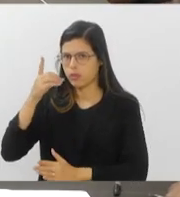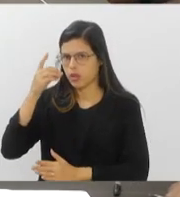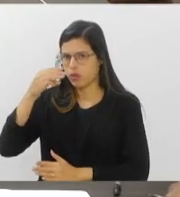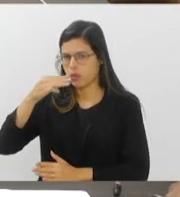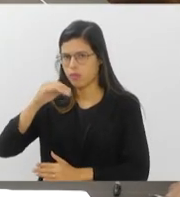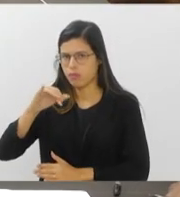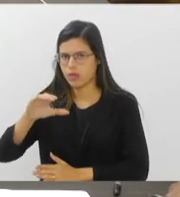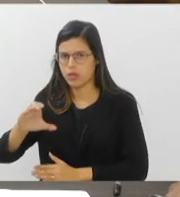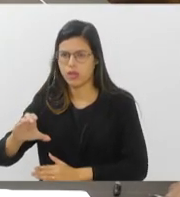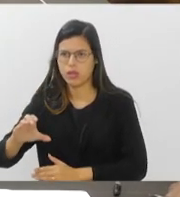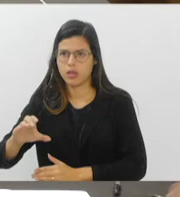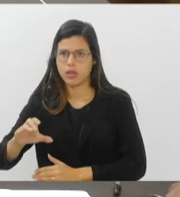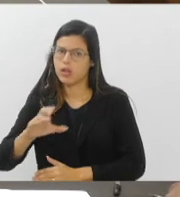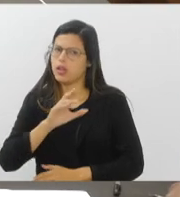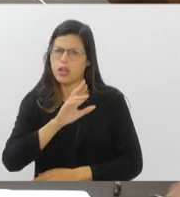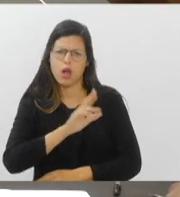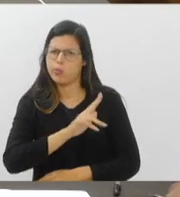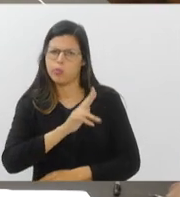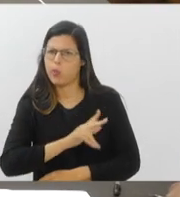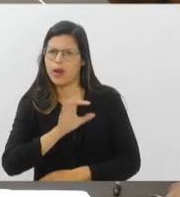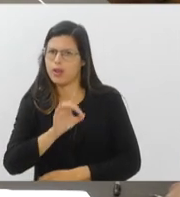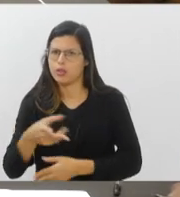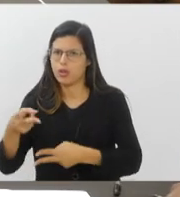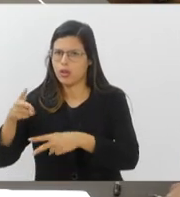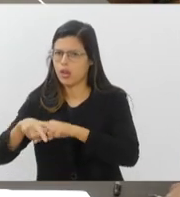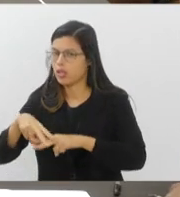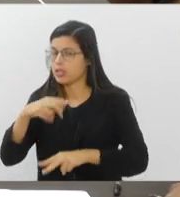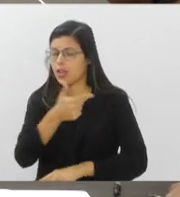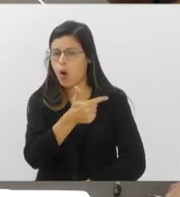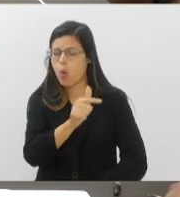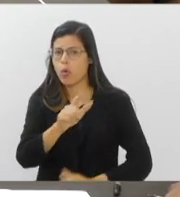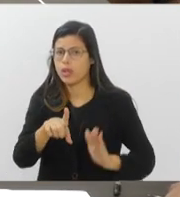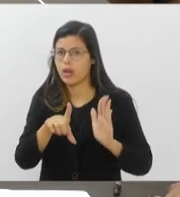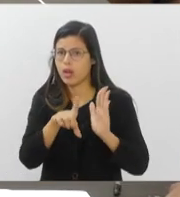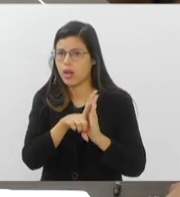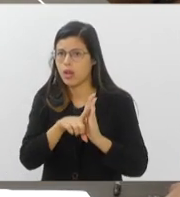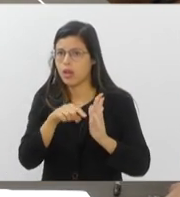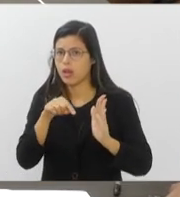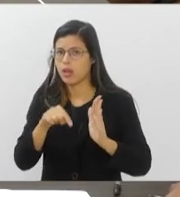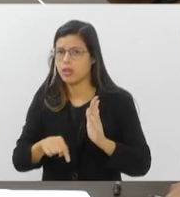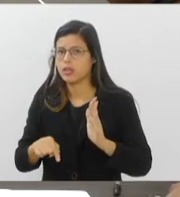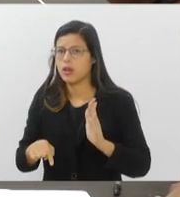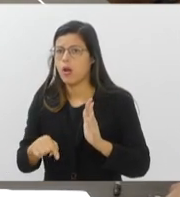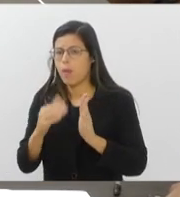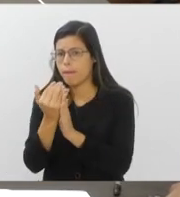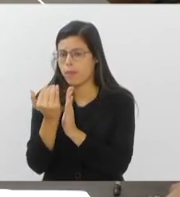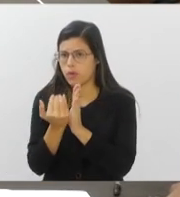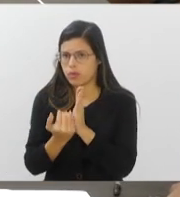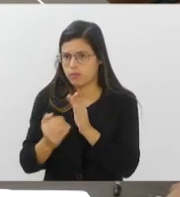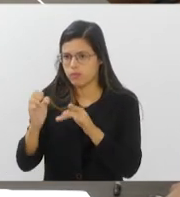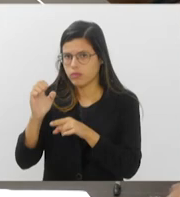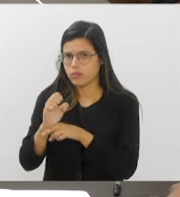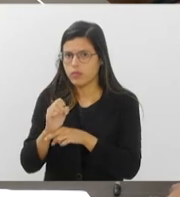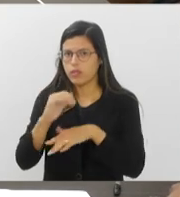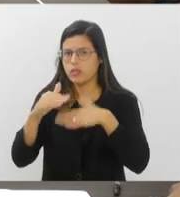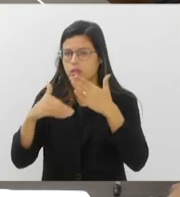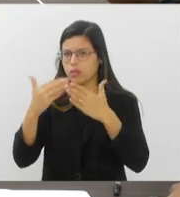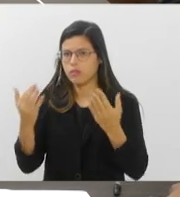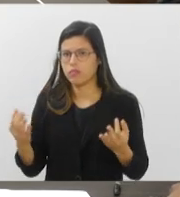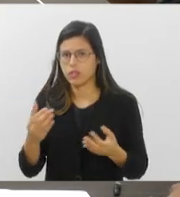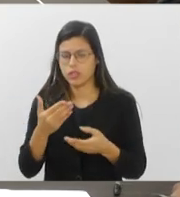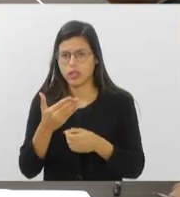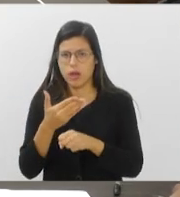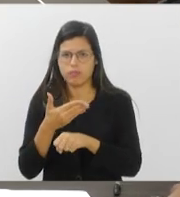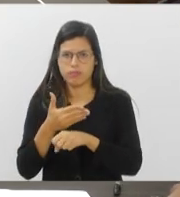Deputado Mink. Não é só a penitenciária, essa é outra lei. Vamos tentar essa aqui resolver. É o Programa Estadual de Desenvolvimento na Atividade de Yoga no Estado do Rio